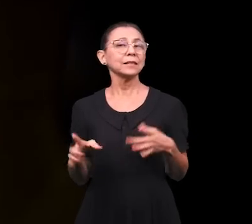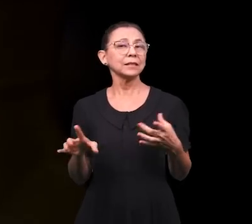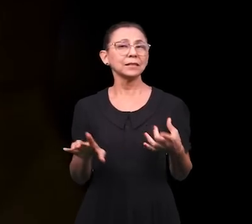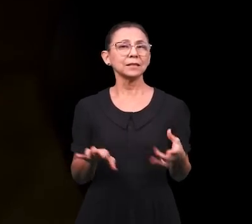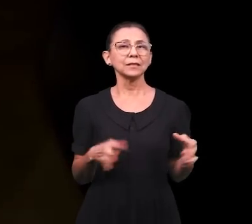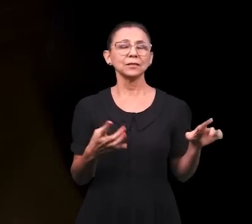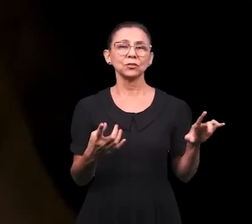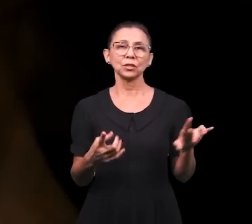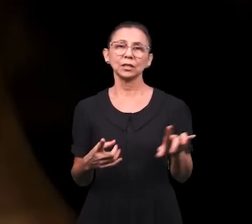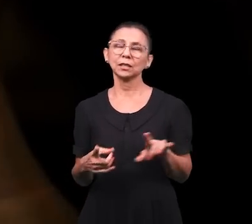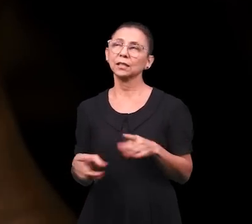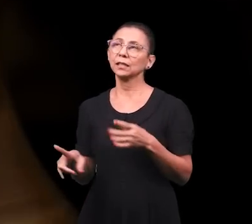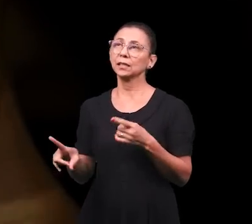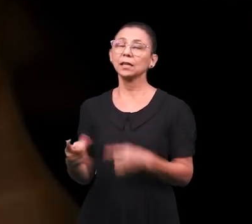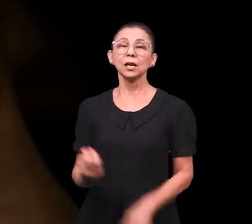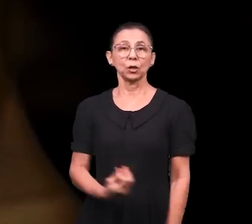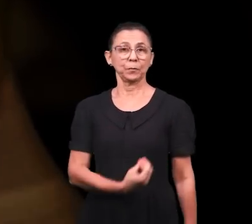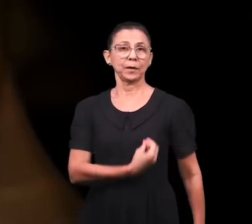moldares e